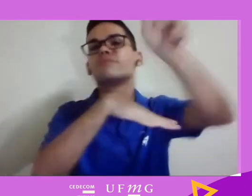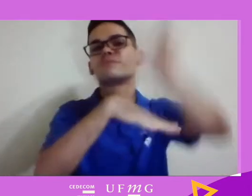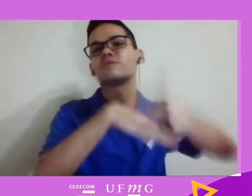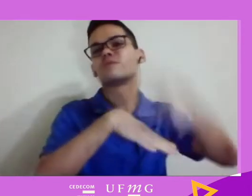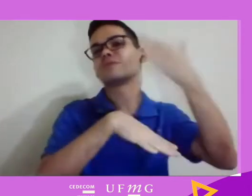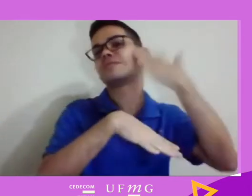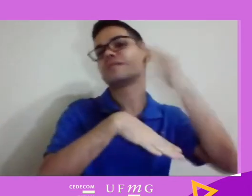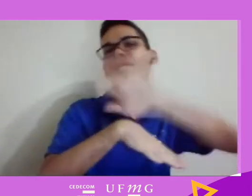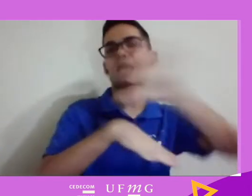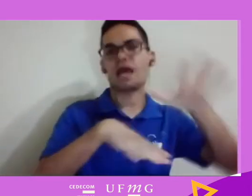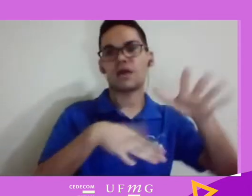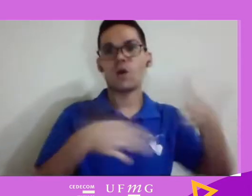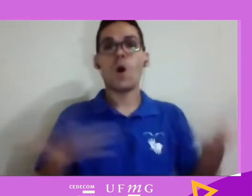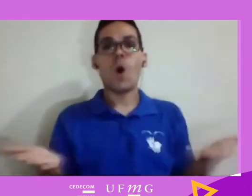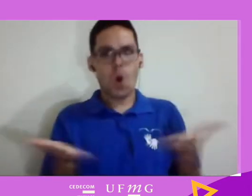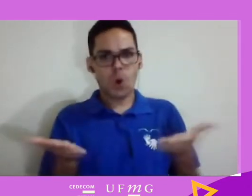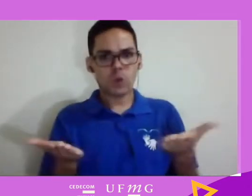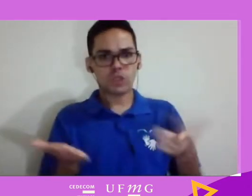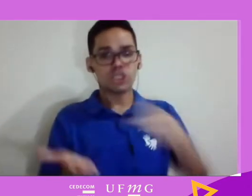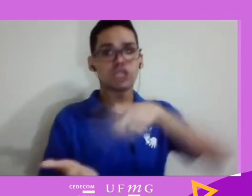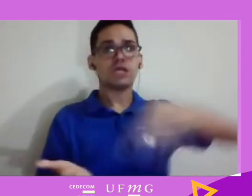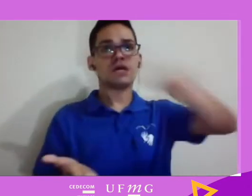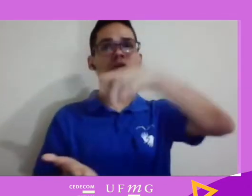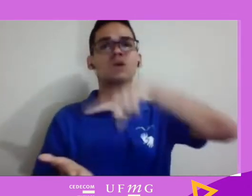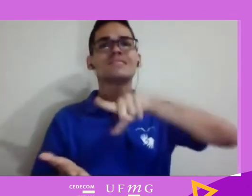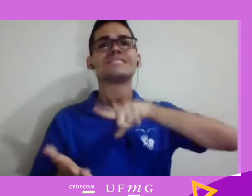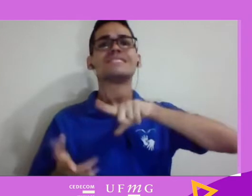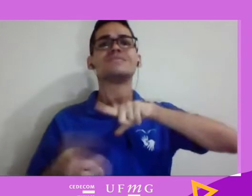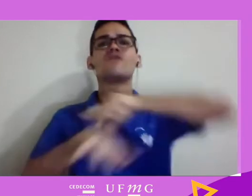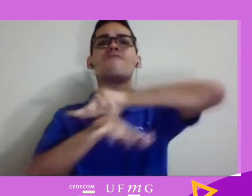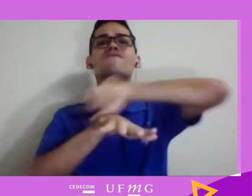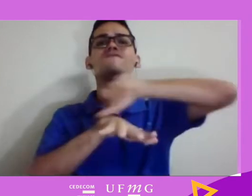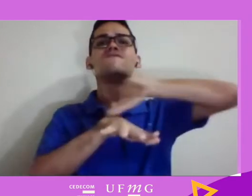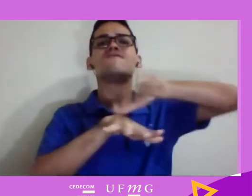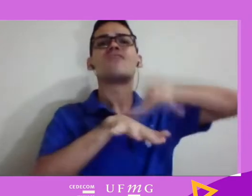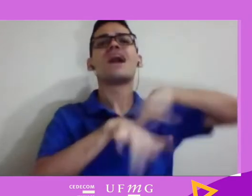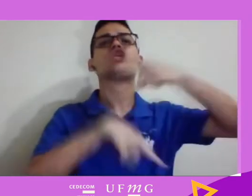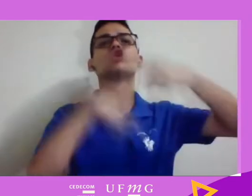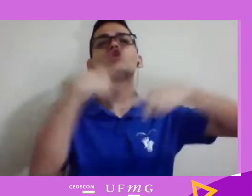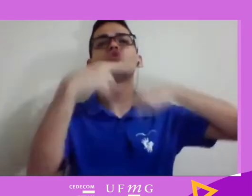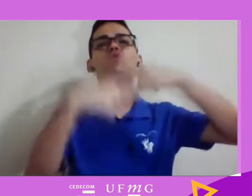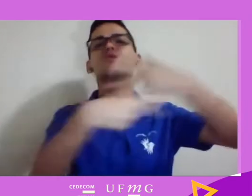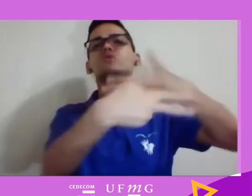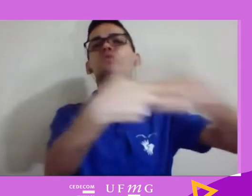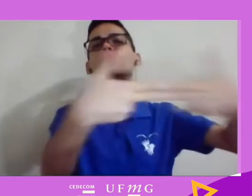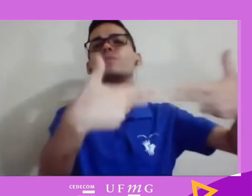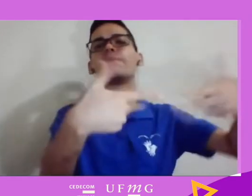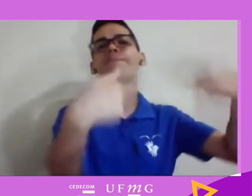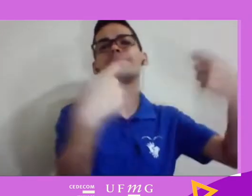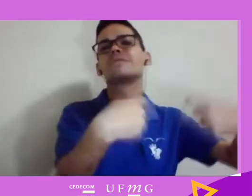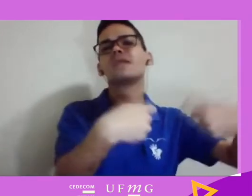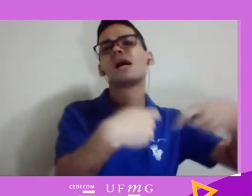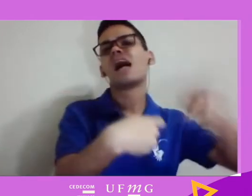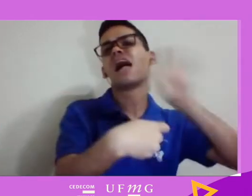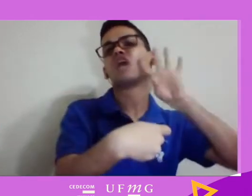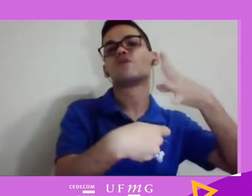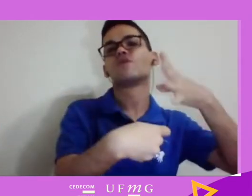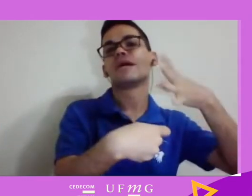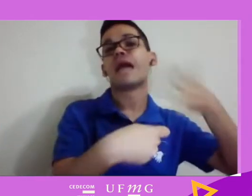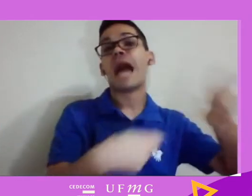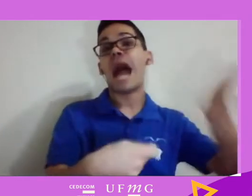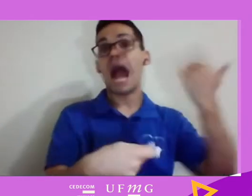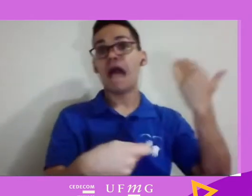questões que são questões que até pouco tempo atrás eram consideradas de minoria, mas hoje elas vão se tornando uma questão de